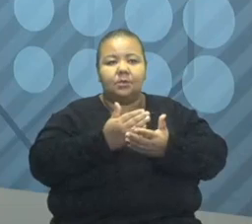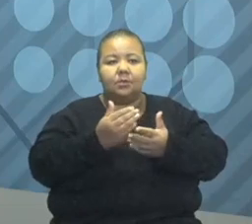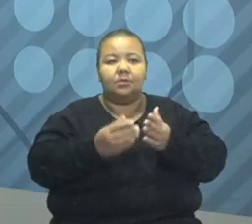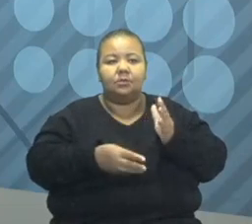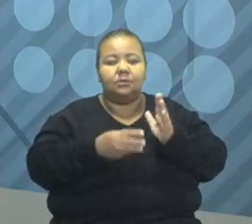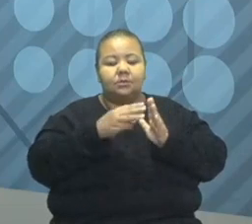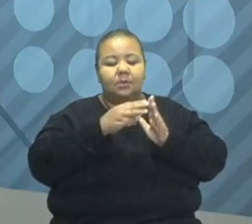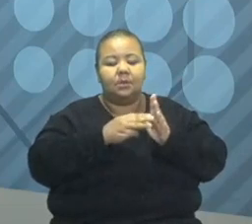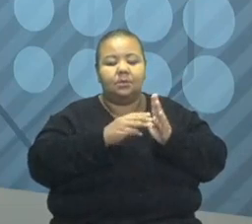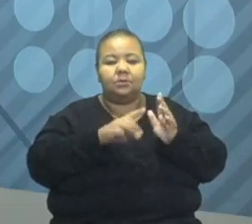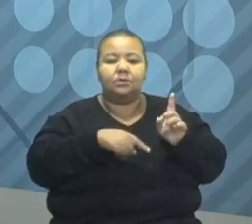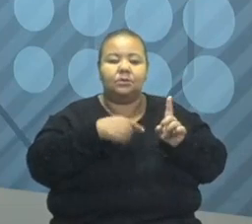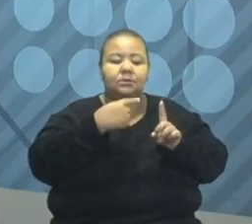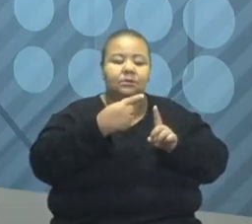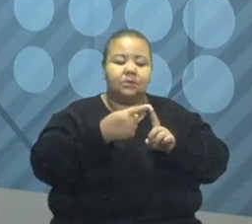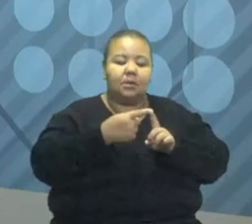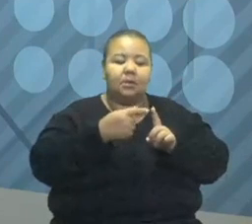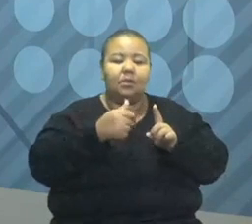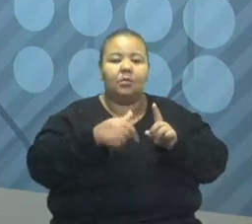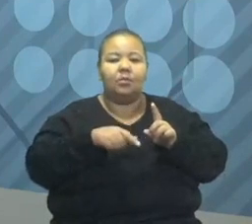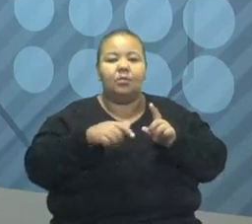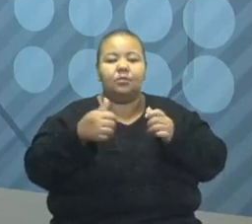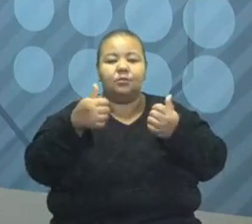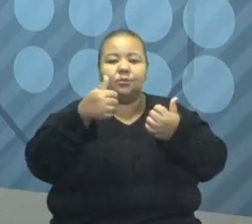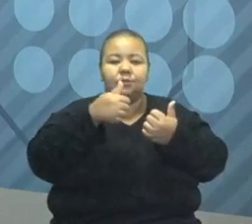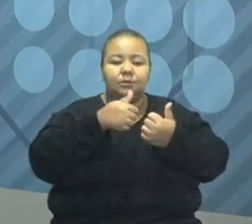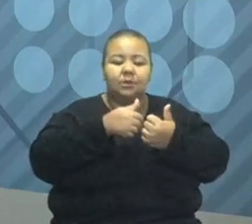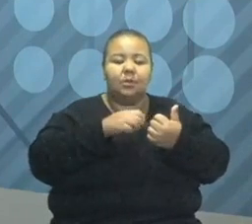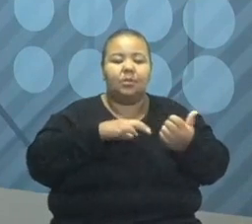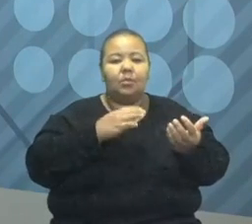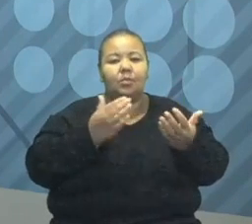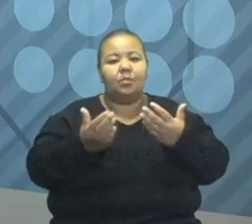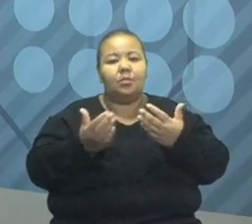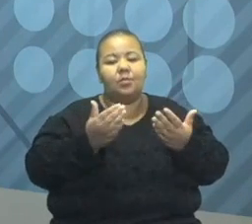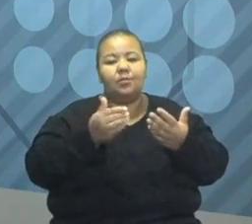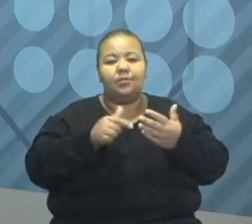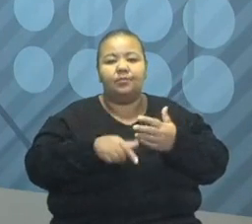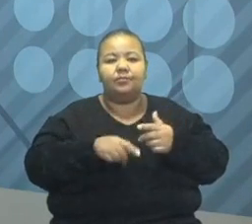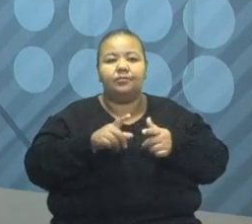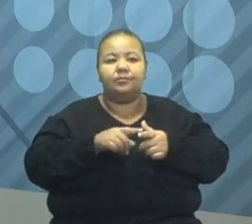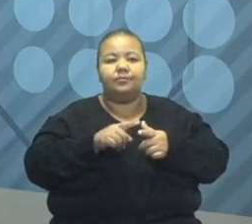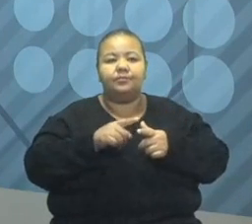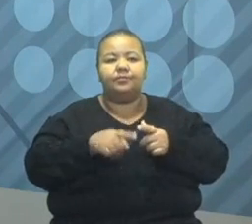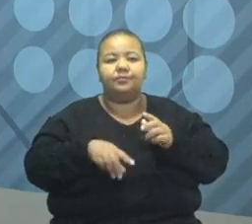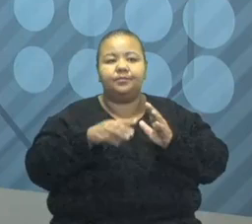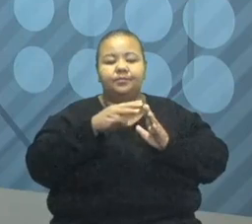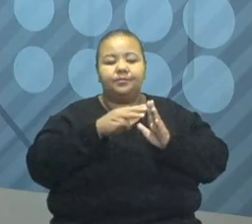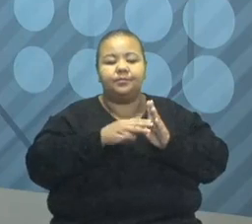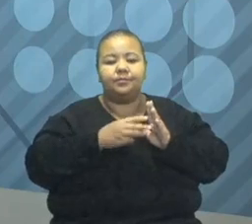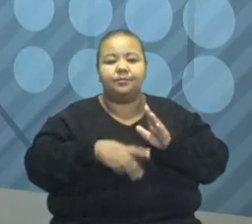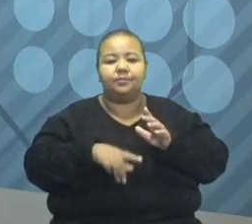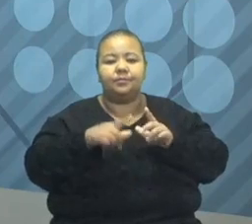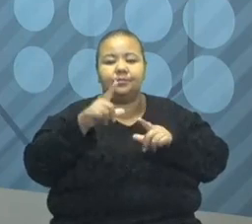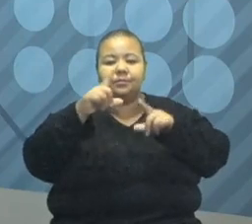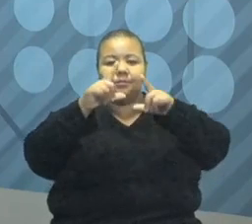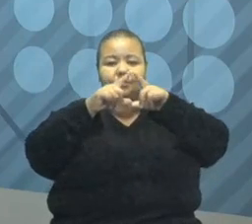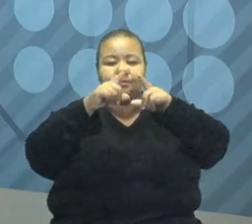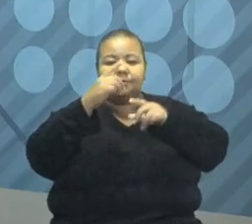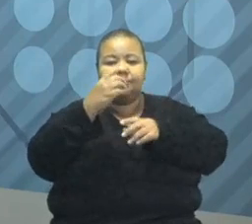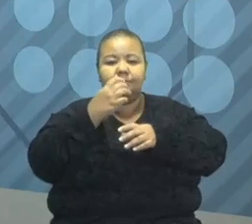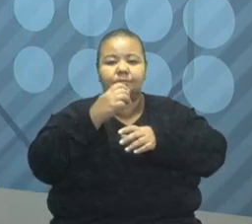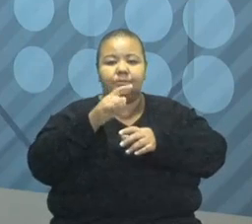método da substituição, da comparação, a interpretação geométrica também, que o método geométrico também possibilita